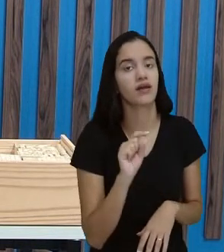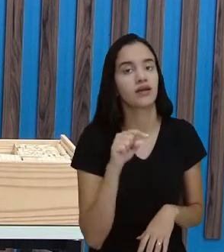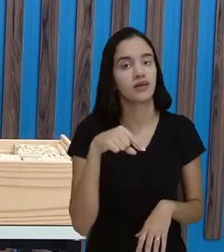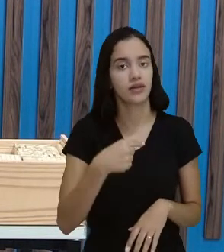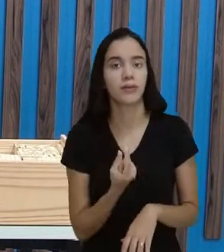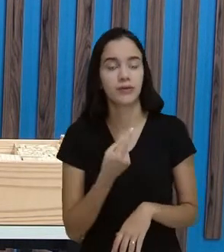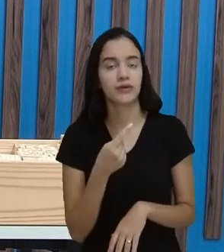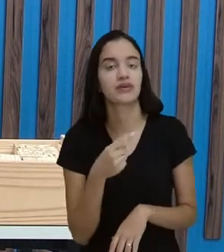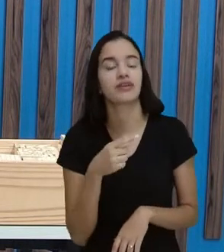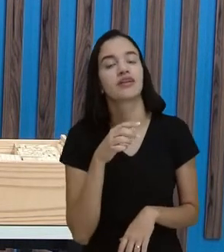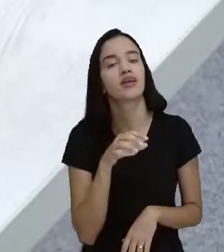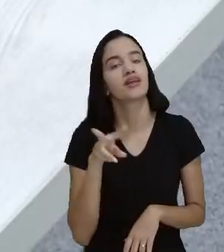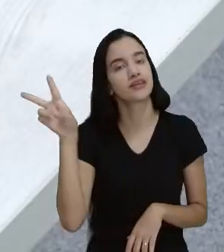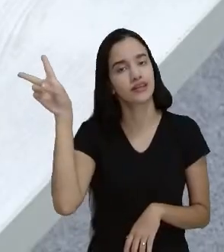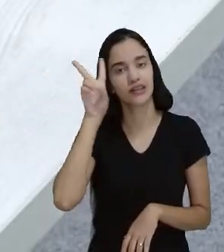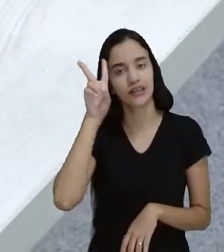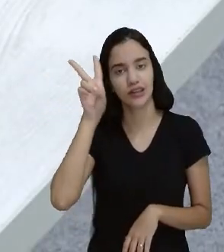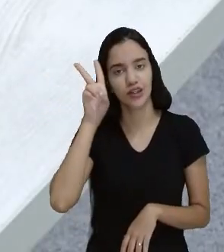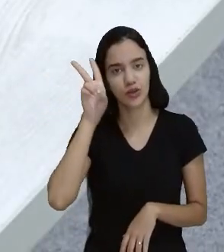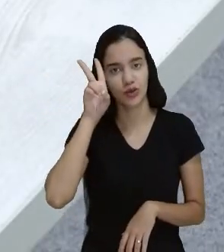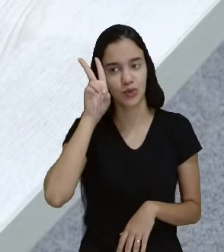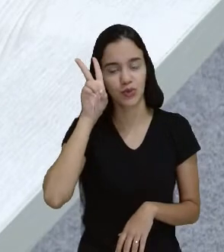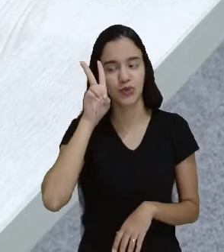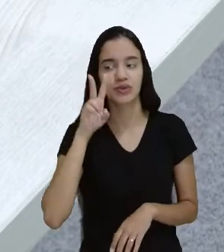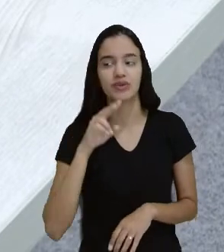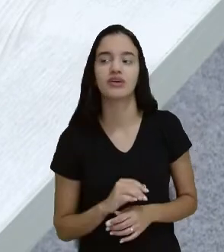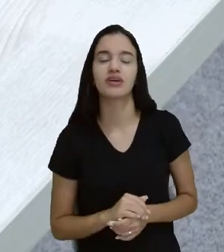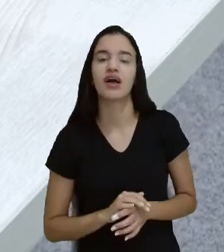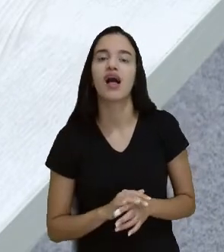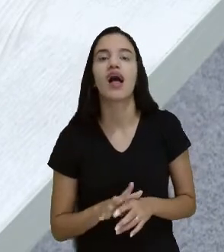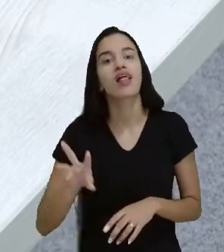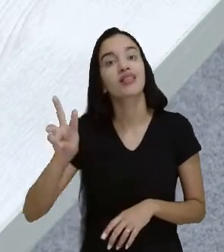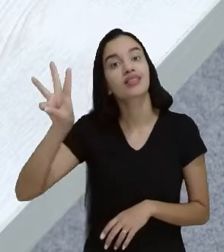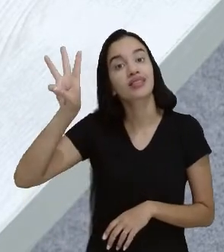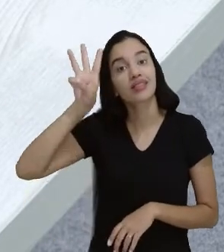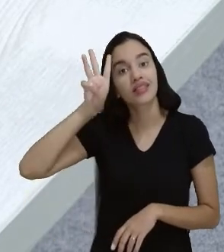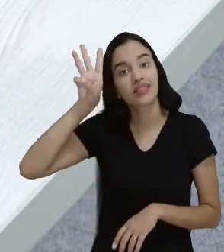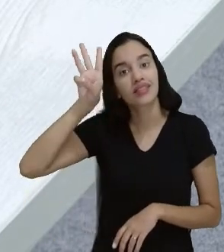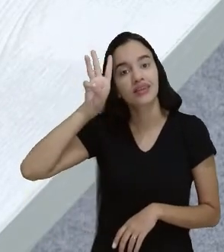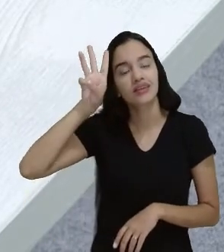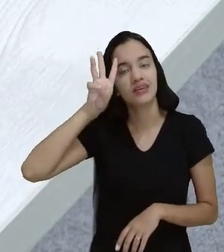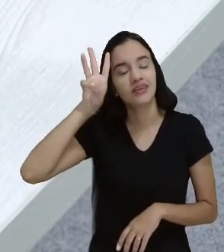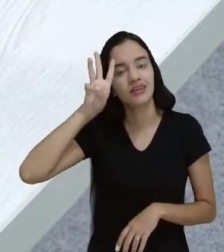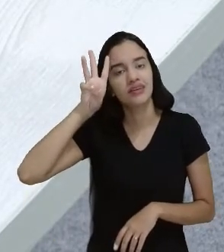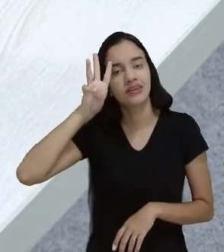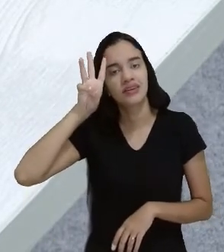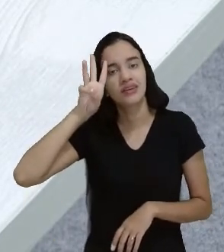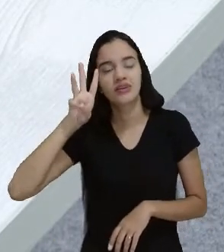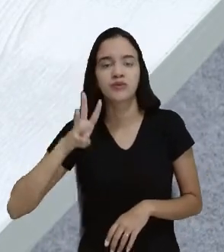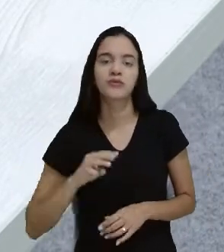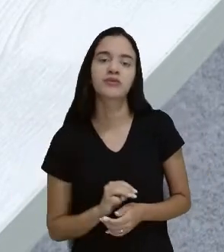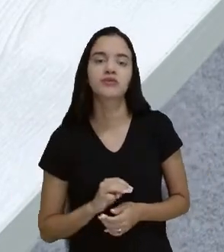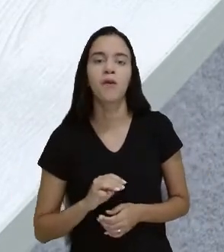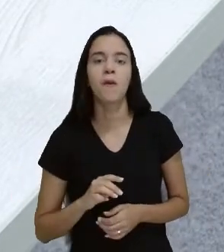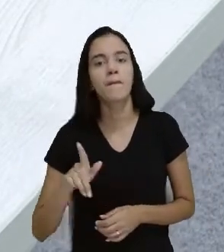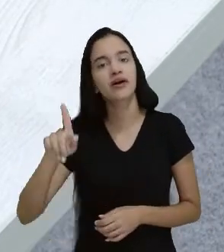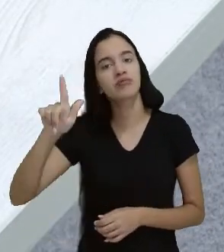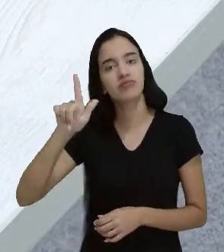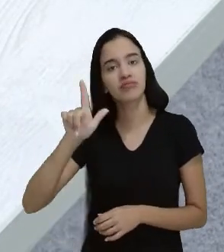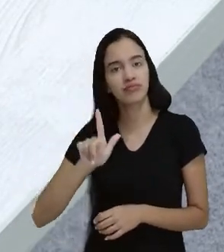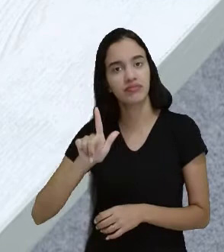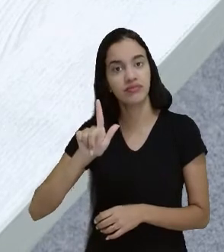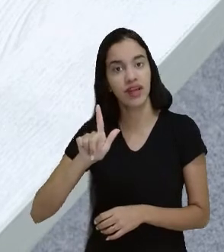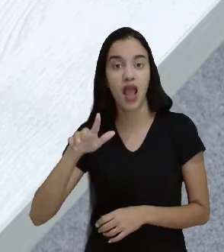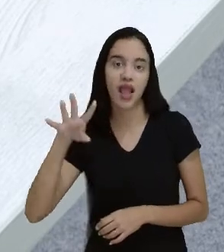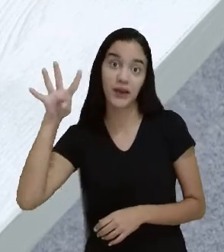tenho a segunda, que eu coloquei o S. O T, que é a terça. O primeiro Q, que é da